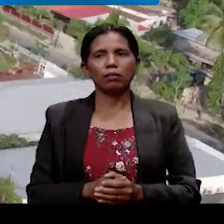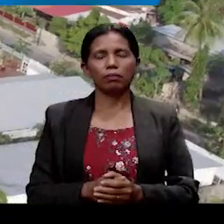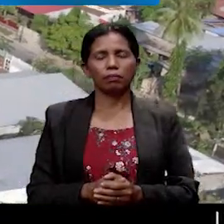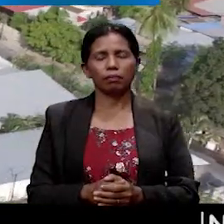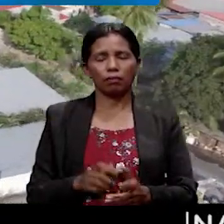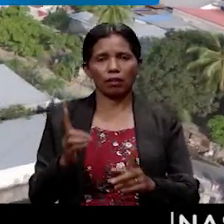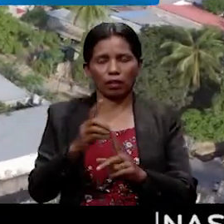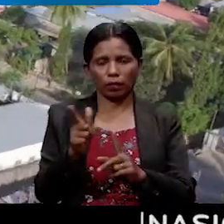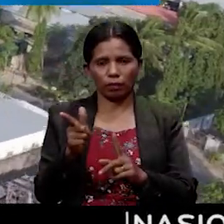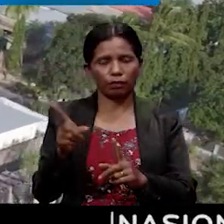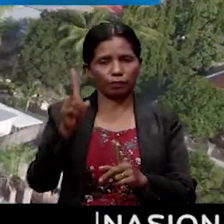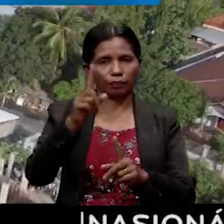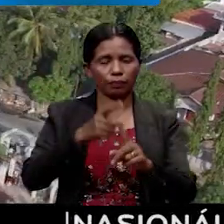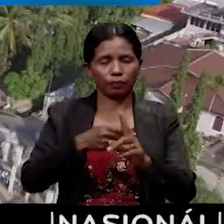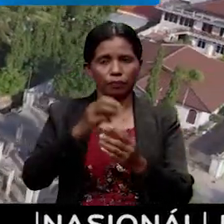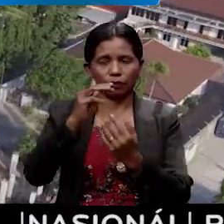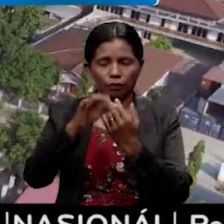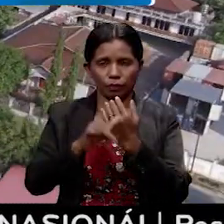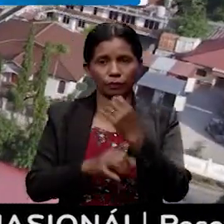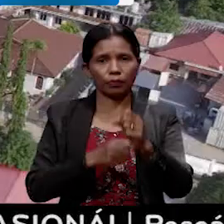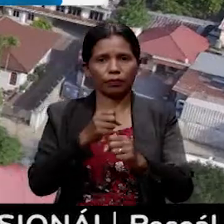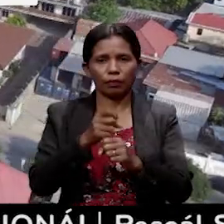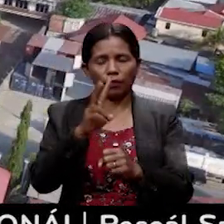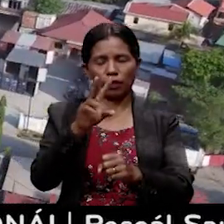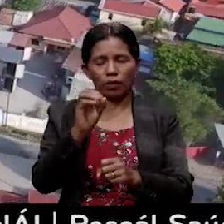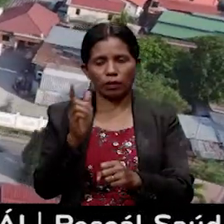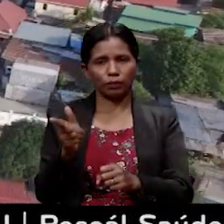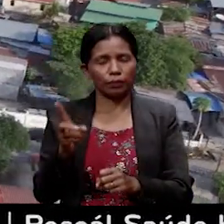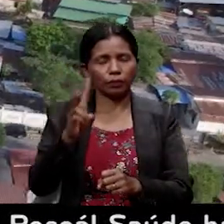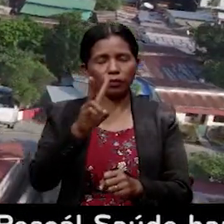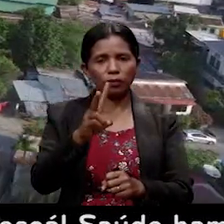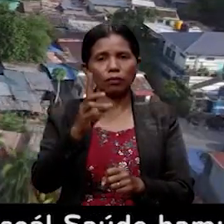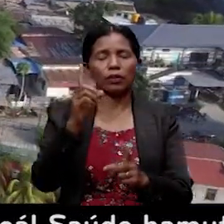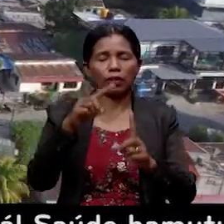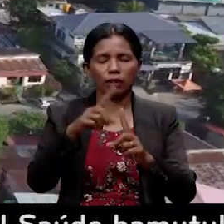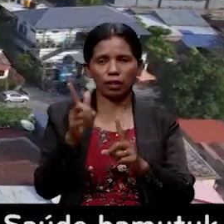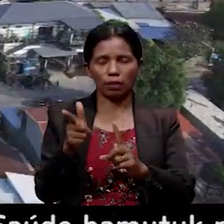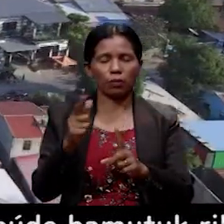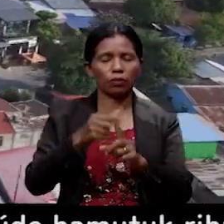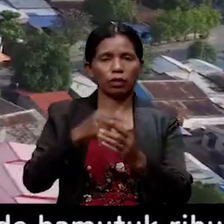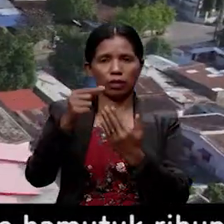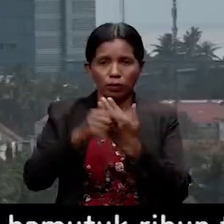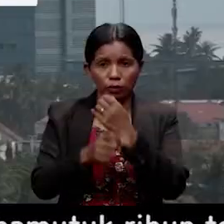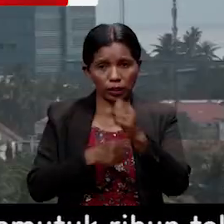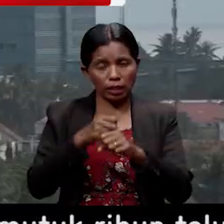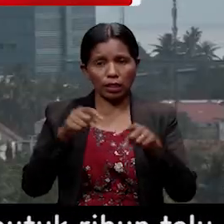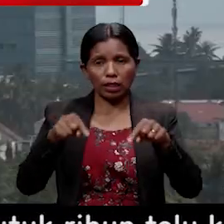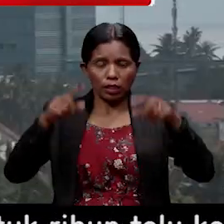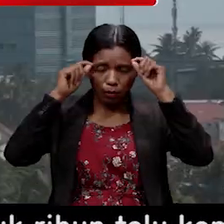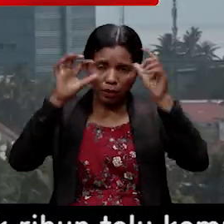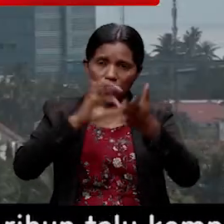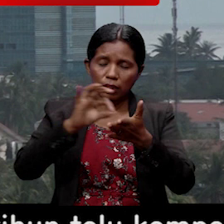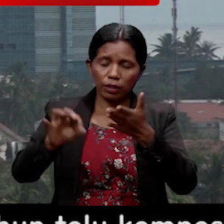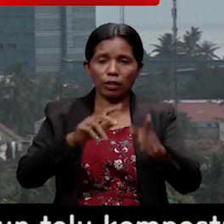rua nulo resin ida fulan marsu tinan rihon rua rua nulo, to o loron tolo nulo fulan augustu tinan ne. Timor-Leste rejista